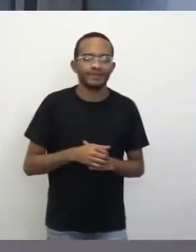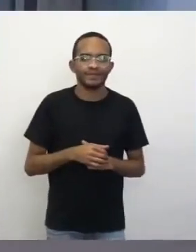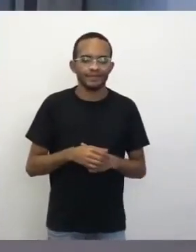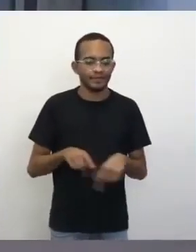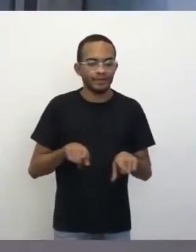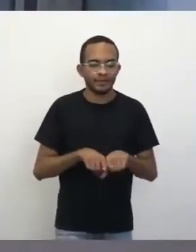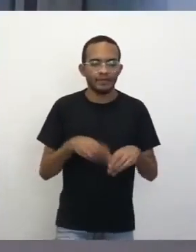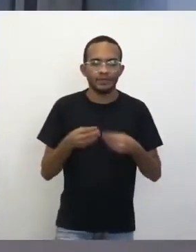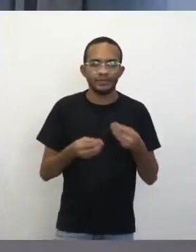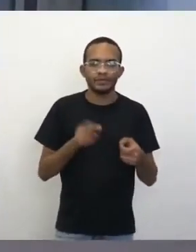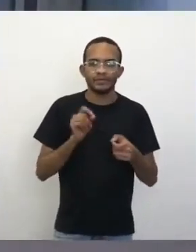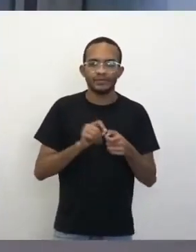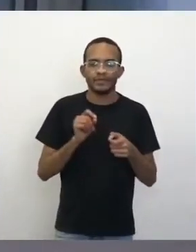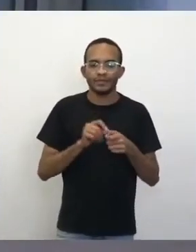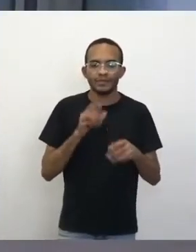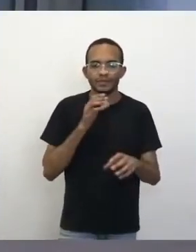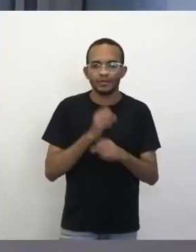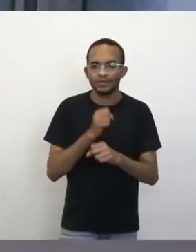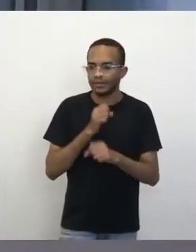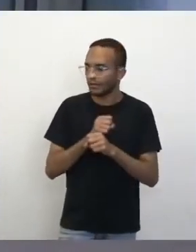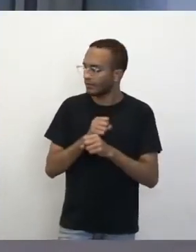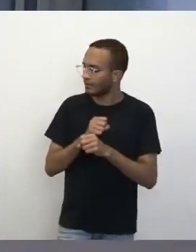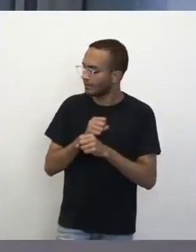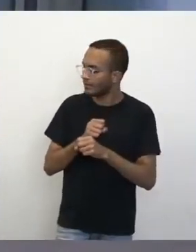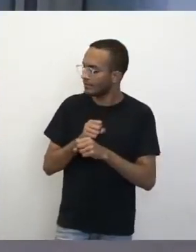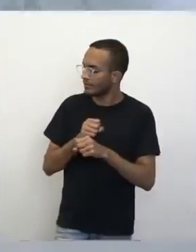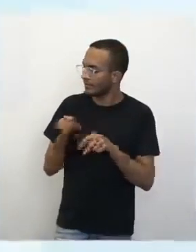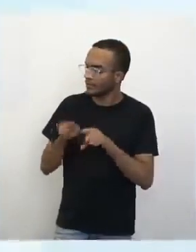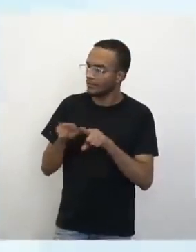como que eu faço então para calcular o volume?